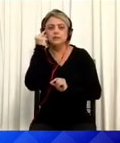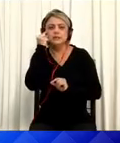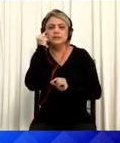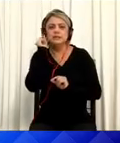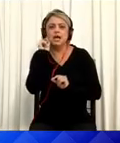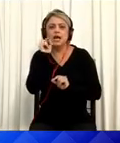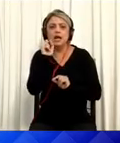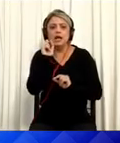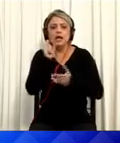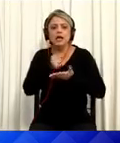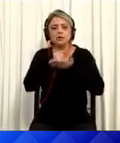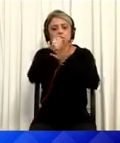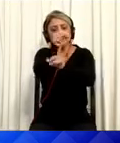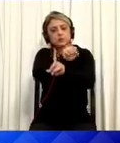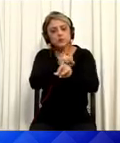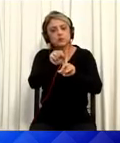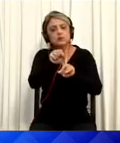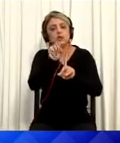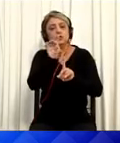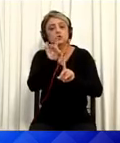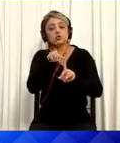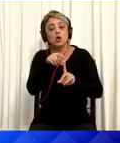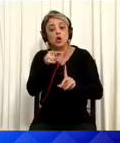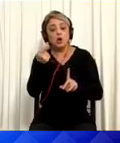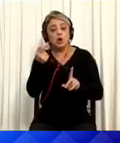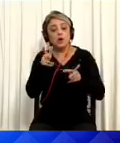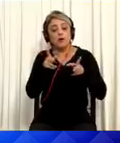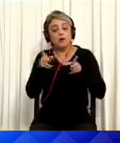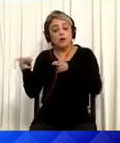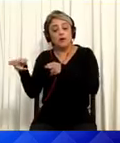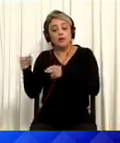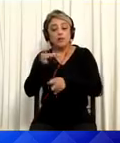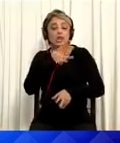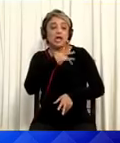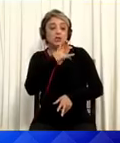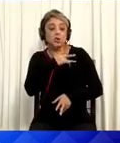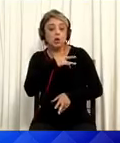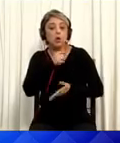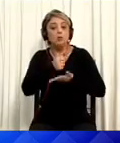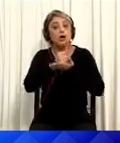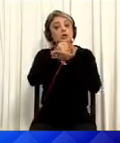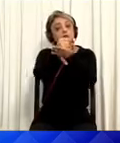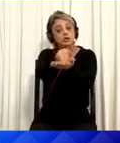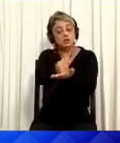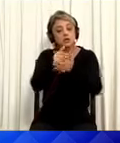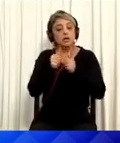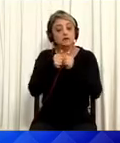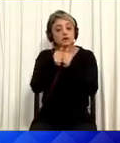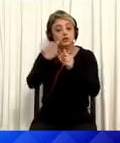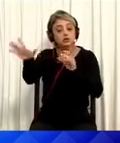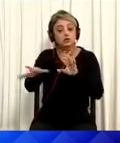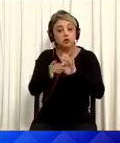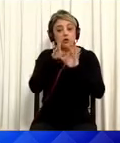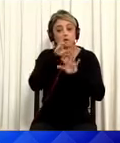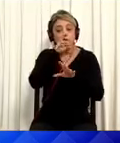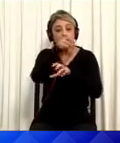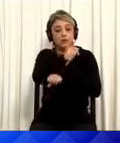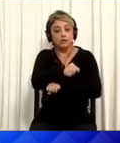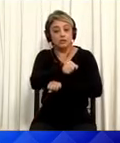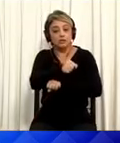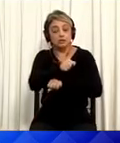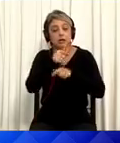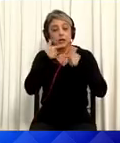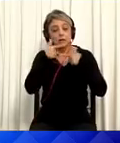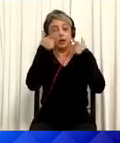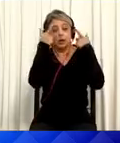ato de ser solidário sem pensar só no recorte de caridade. Às vezes uma solidariedade ela vem acompanhada de fortalecer uma campanha